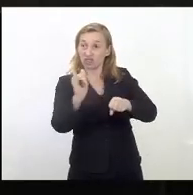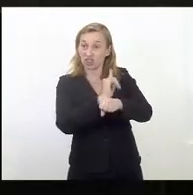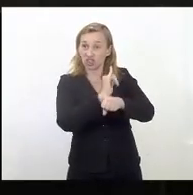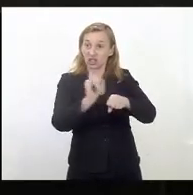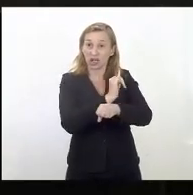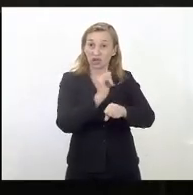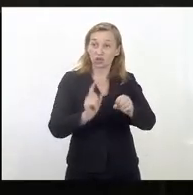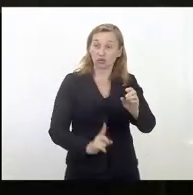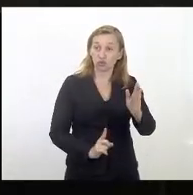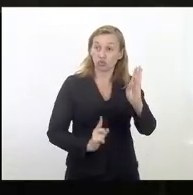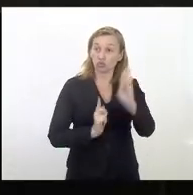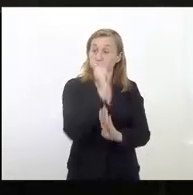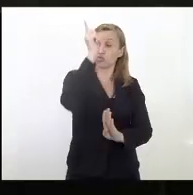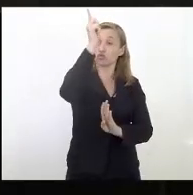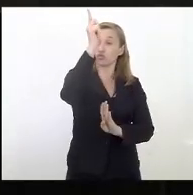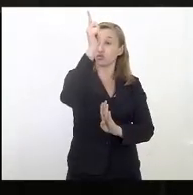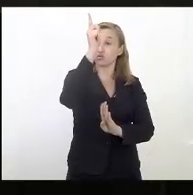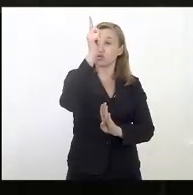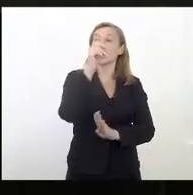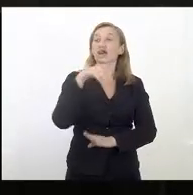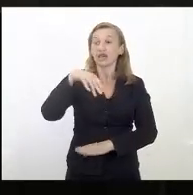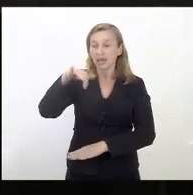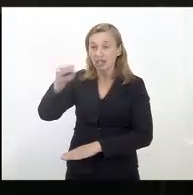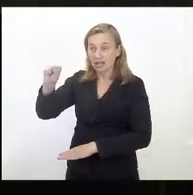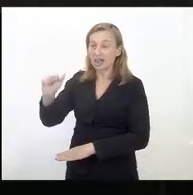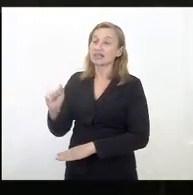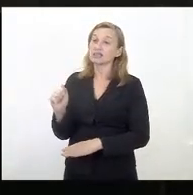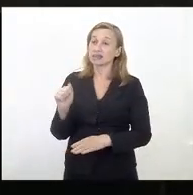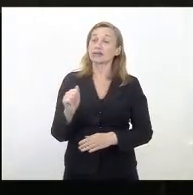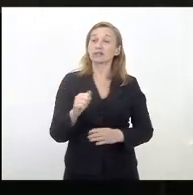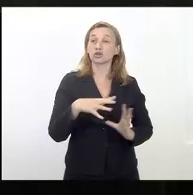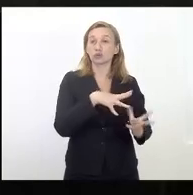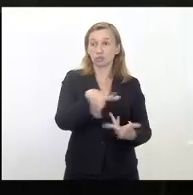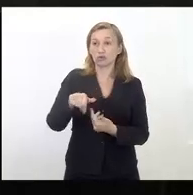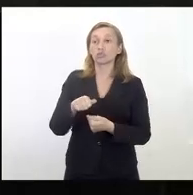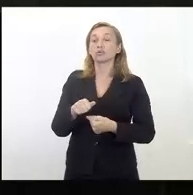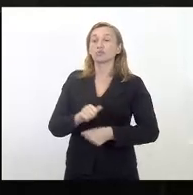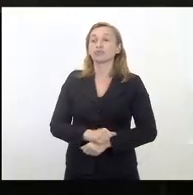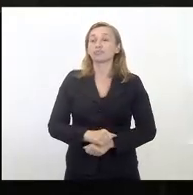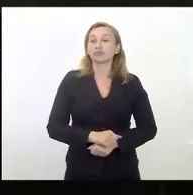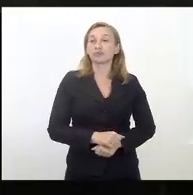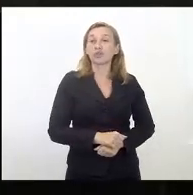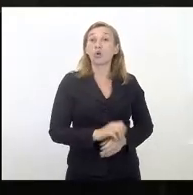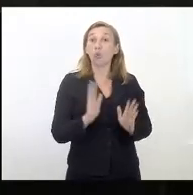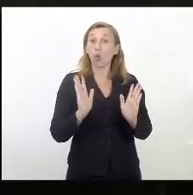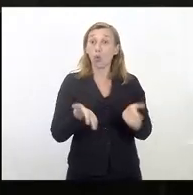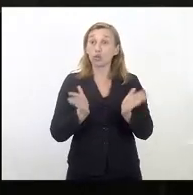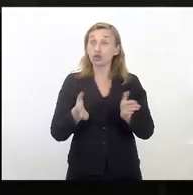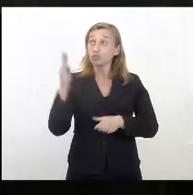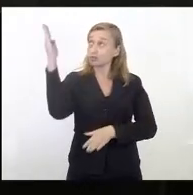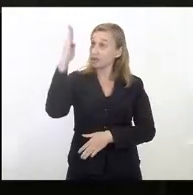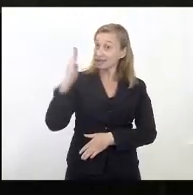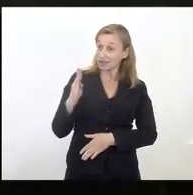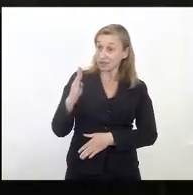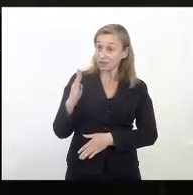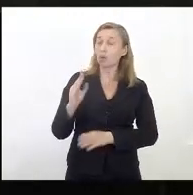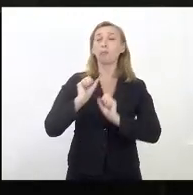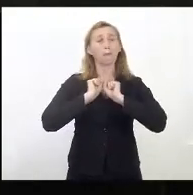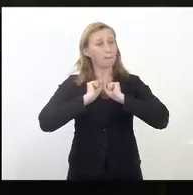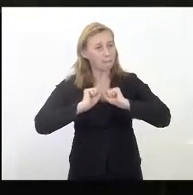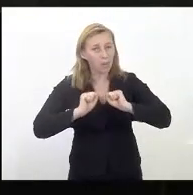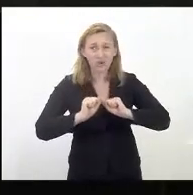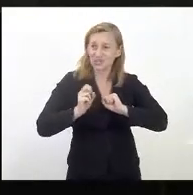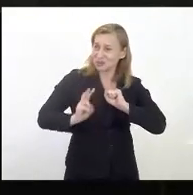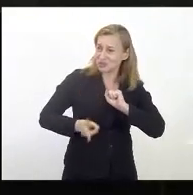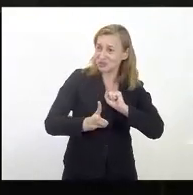dos foguetes da Nasa faz de orbitar em torno da Terra e tudo mais enfrentam hoje o Brasil pode